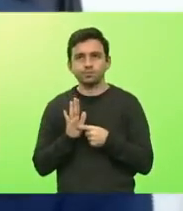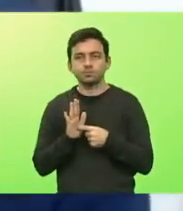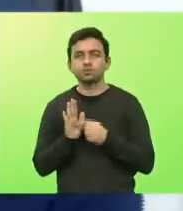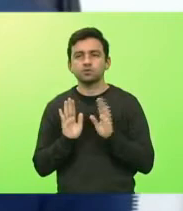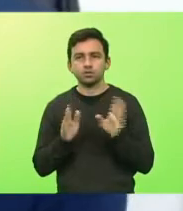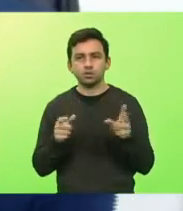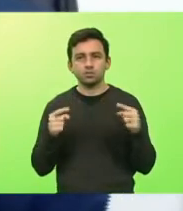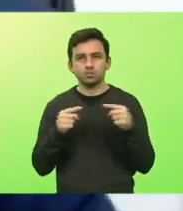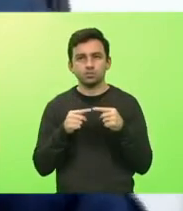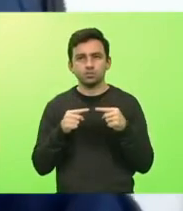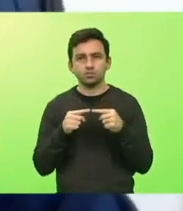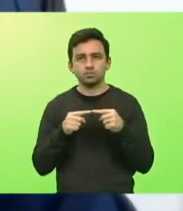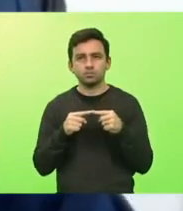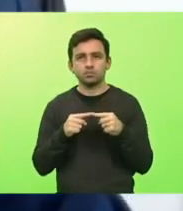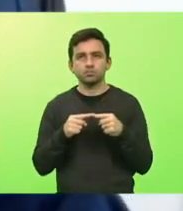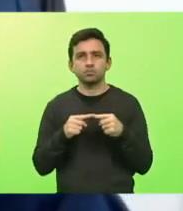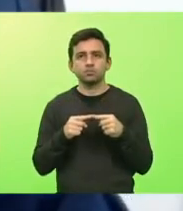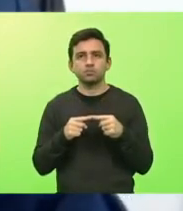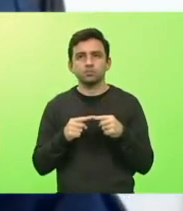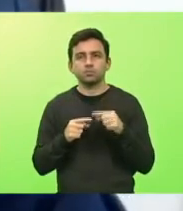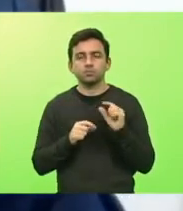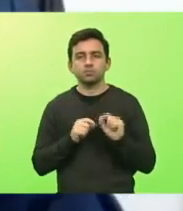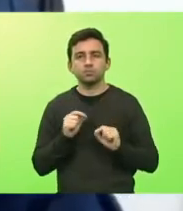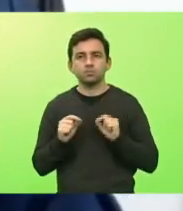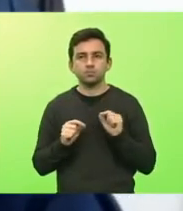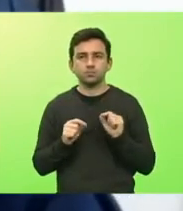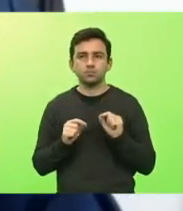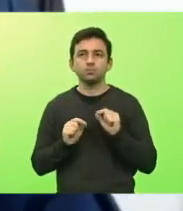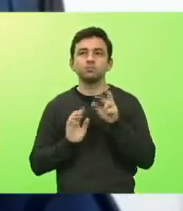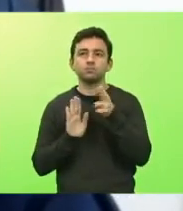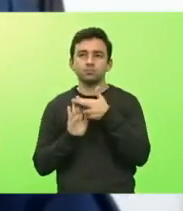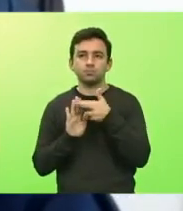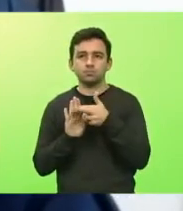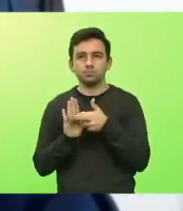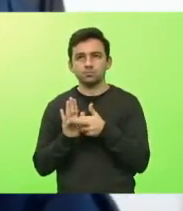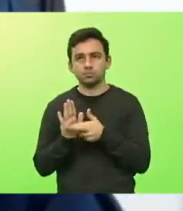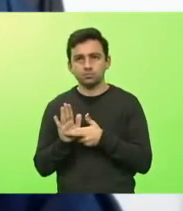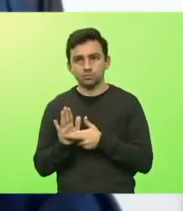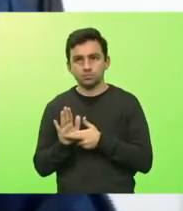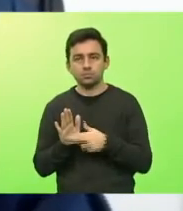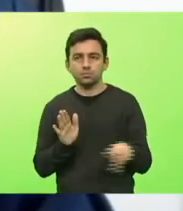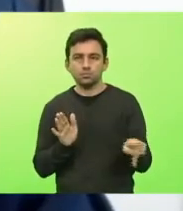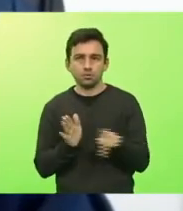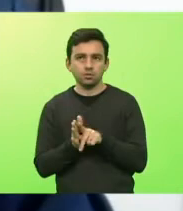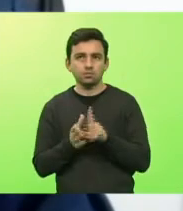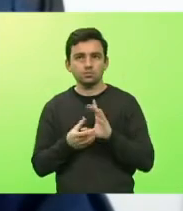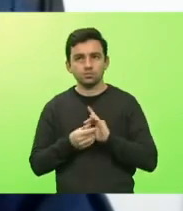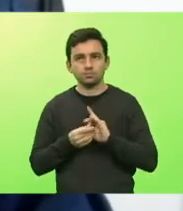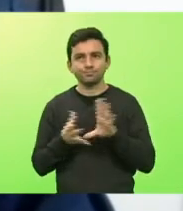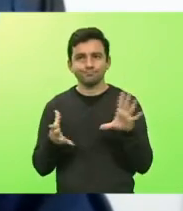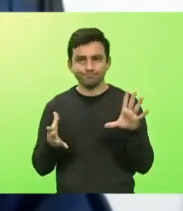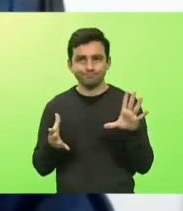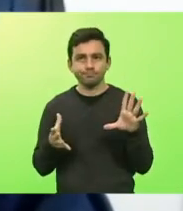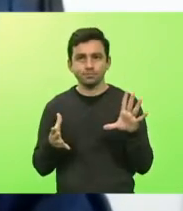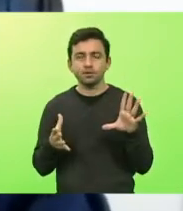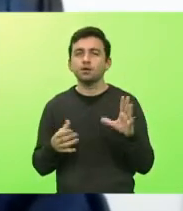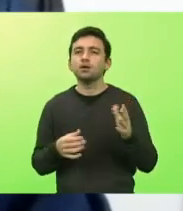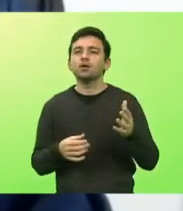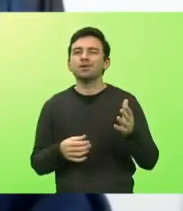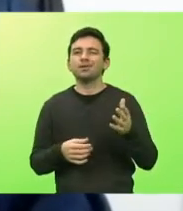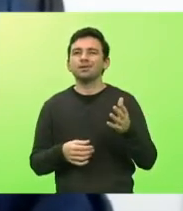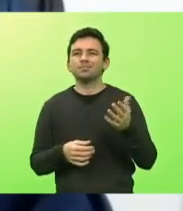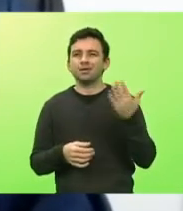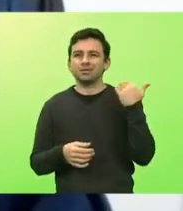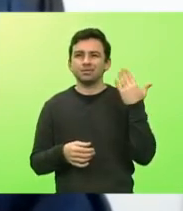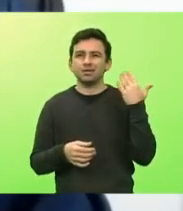acordo com o que a regulamentação do DETRAN. Na época, o DETRAN tinha permitido